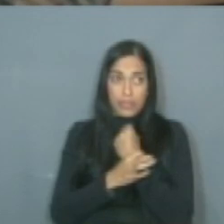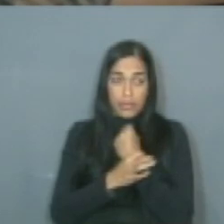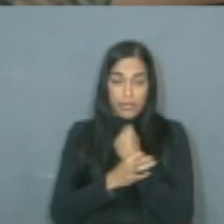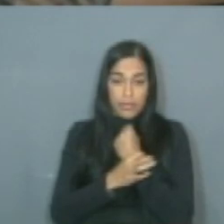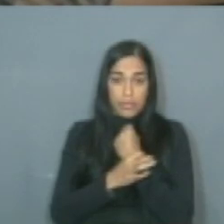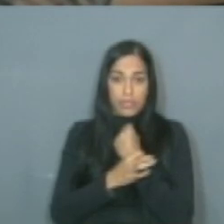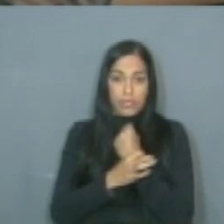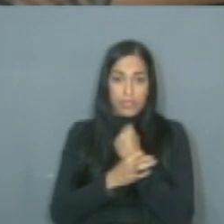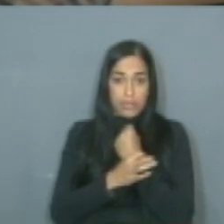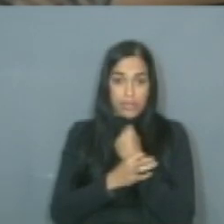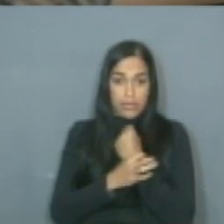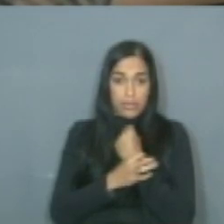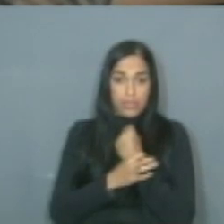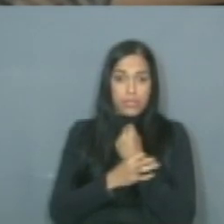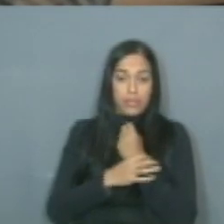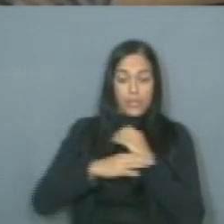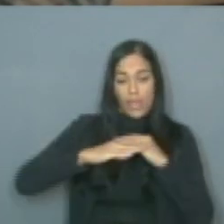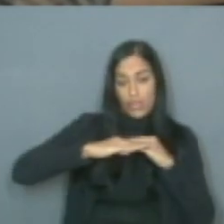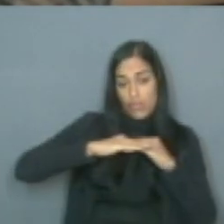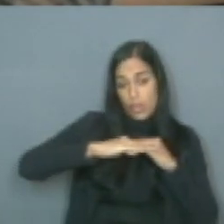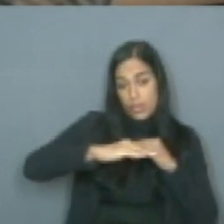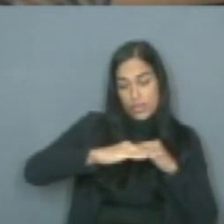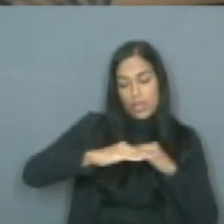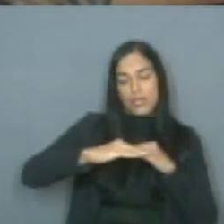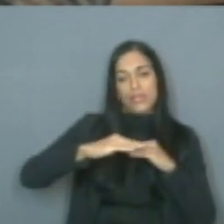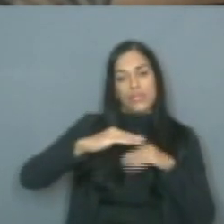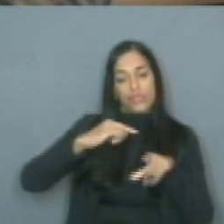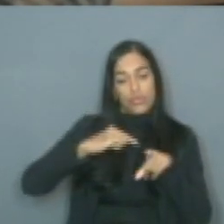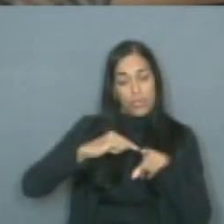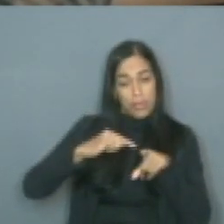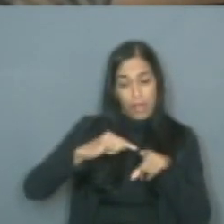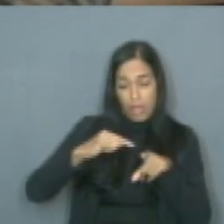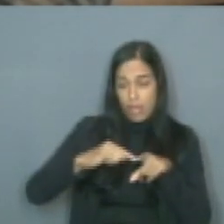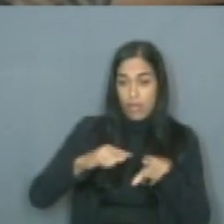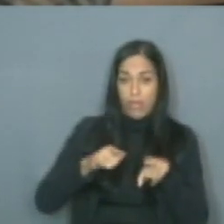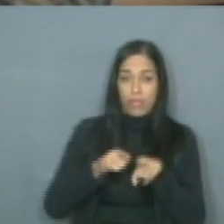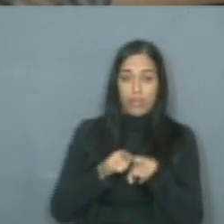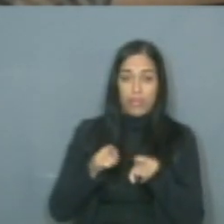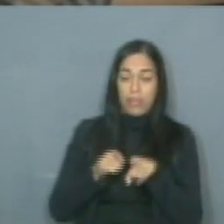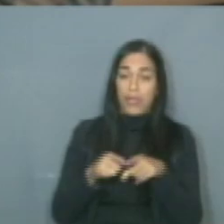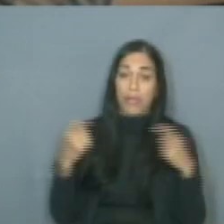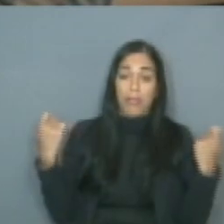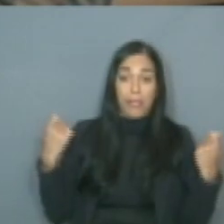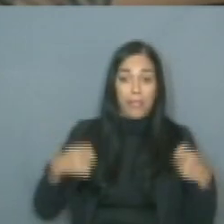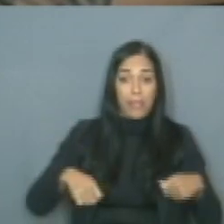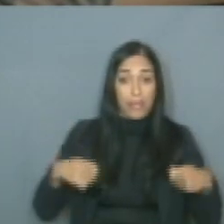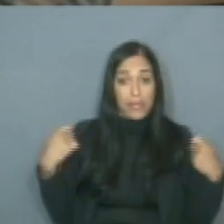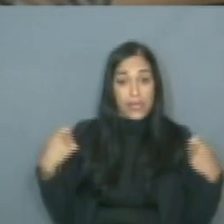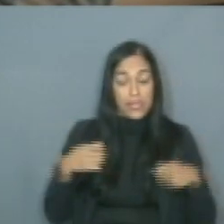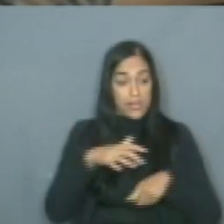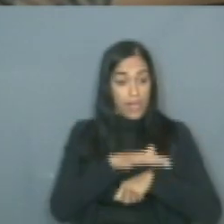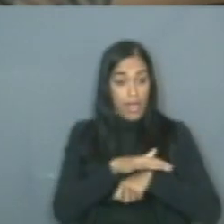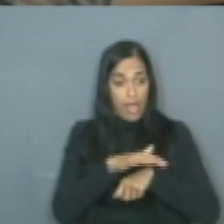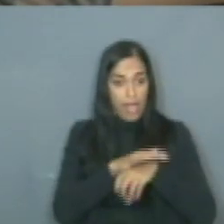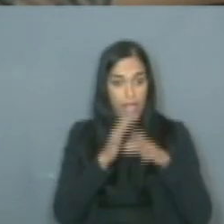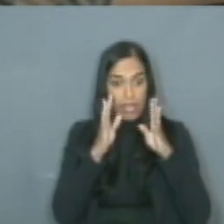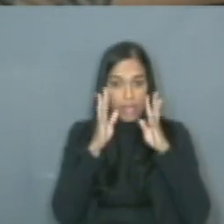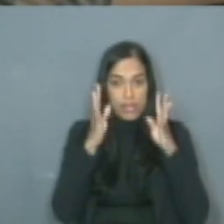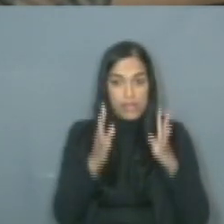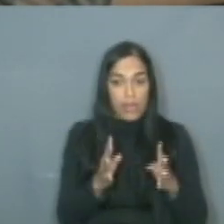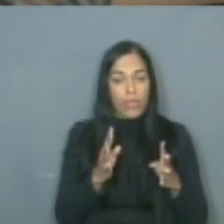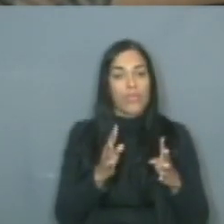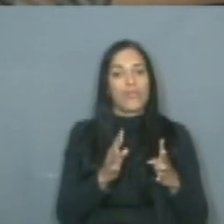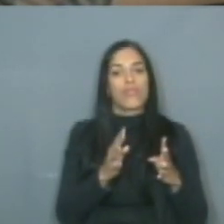mais, as calçadas do bairro de Setúbal são uma coisa assim que é preciso ter uma atenção. É um bairro que tem muito